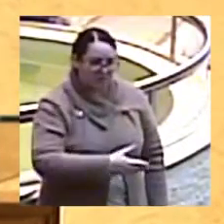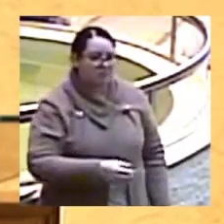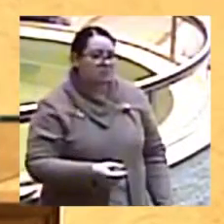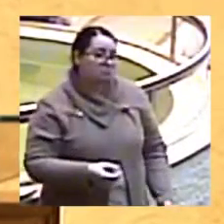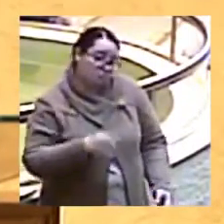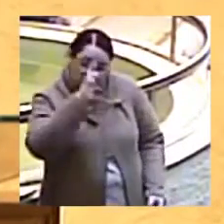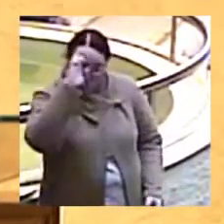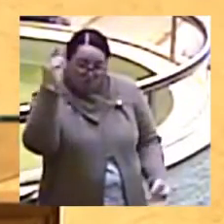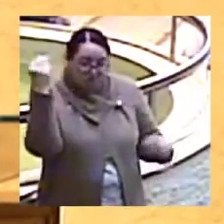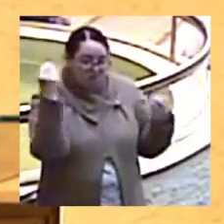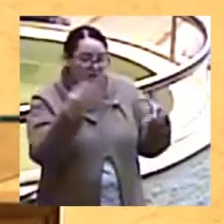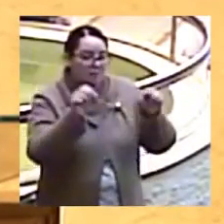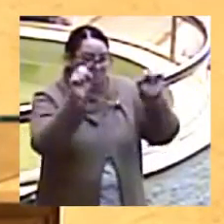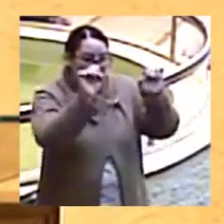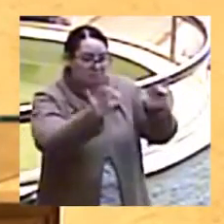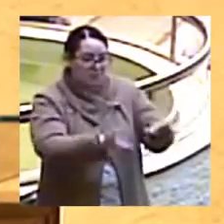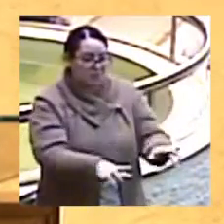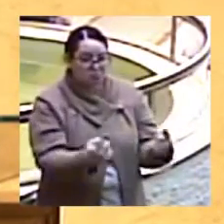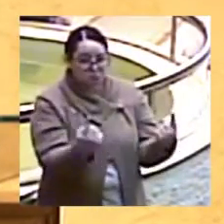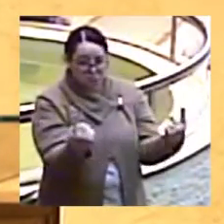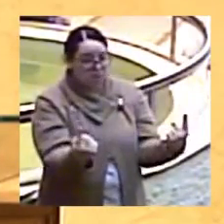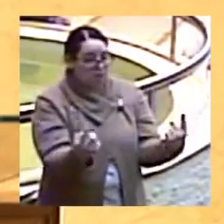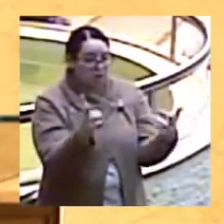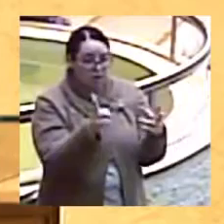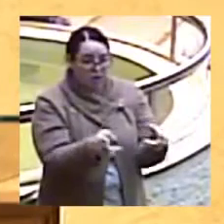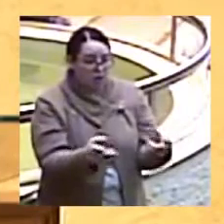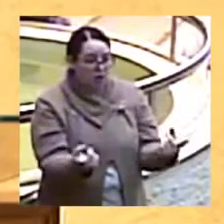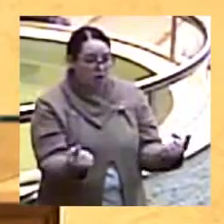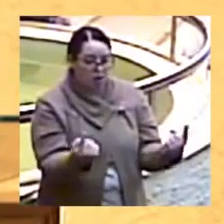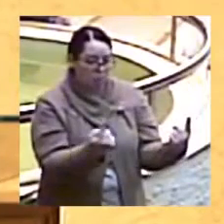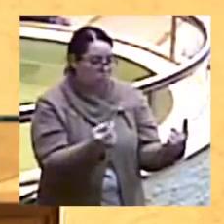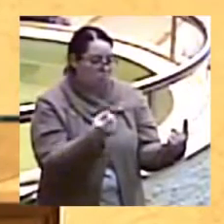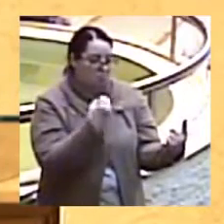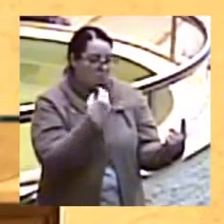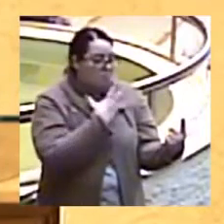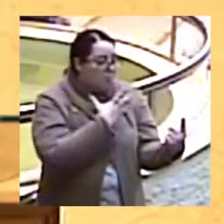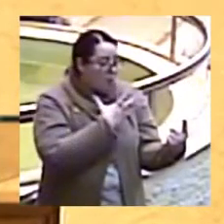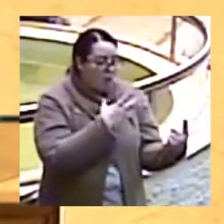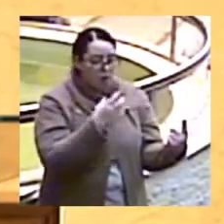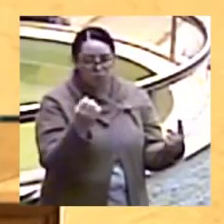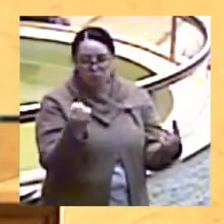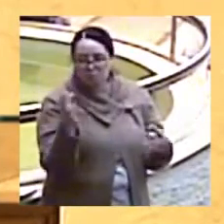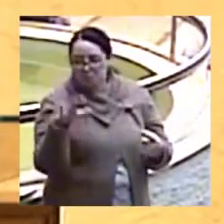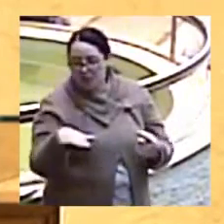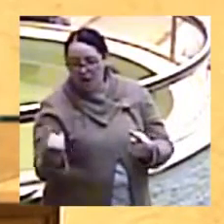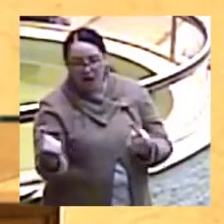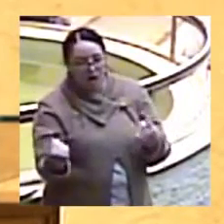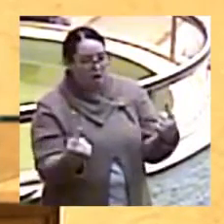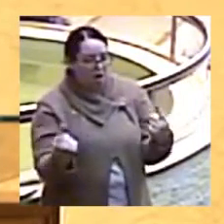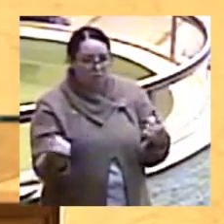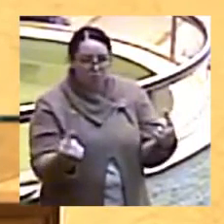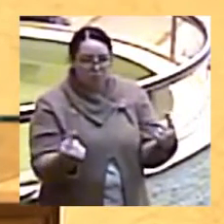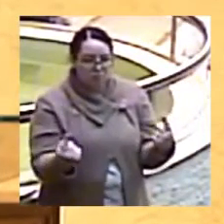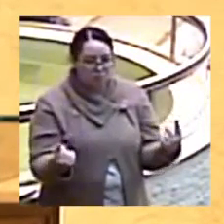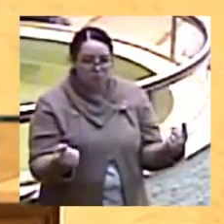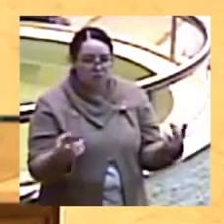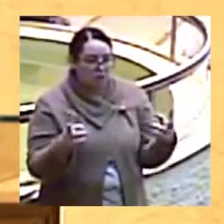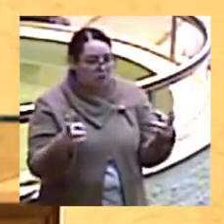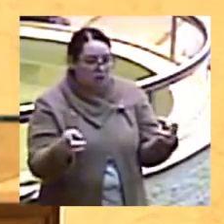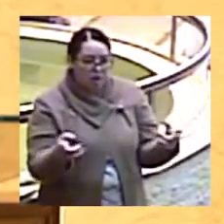coração humano, Deus sabe as intenções, e os projetos, de cada coração humano, nesta terra,